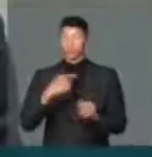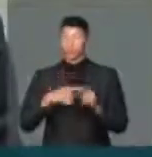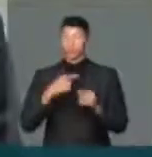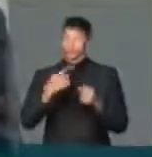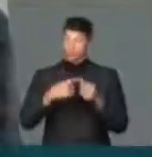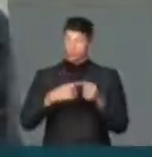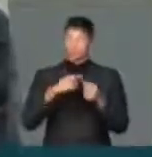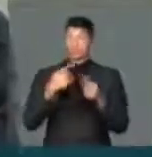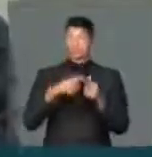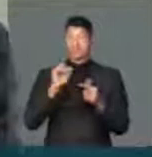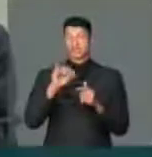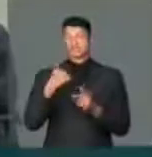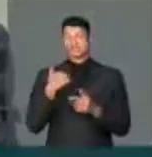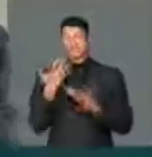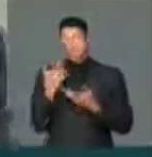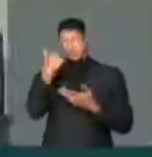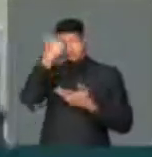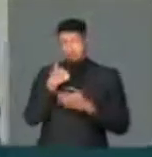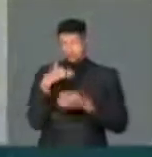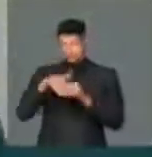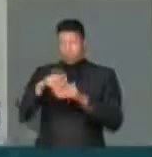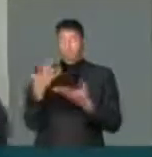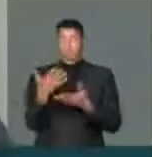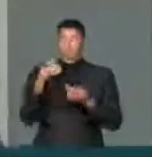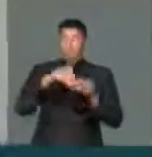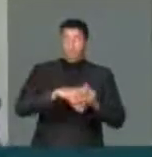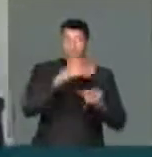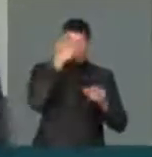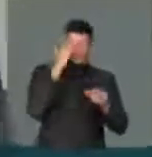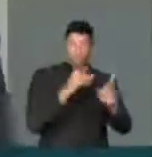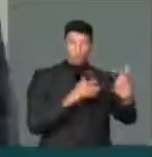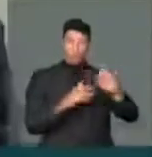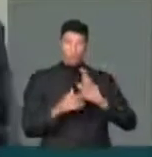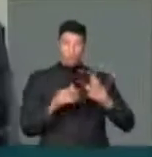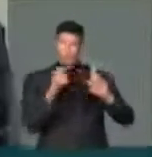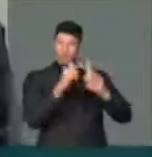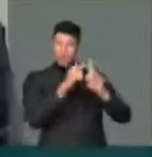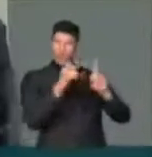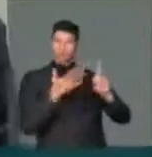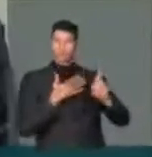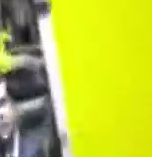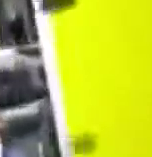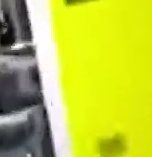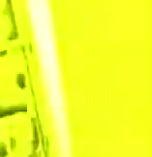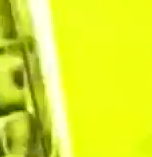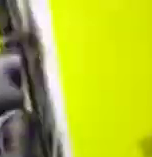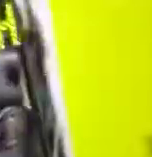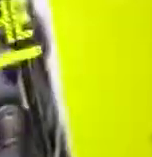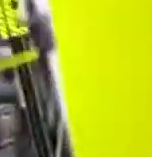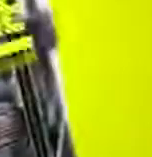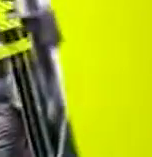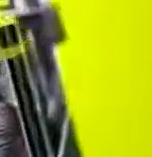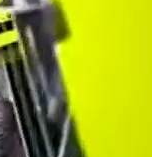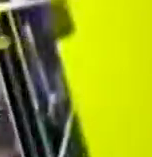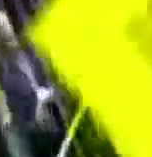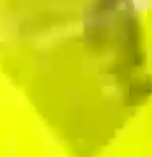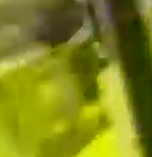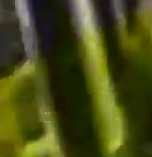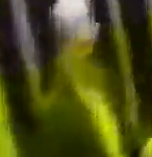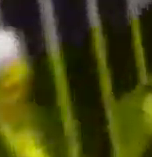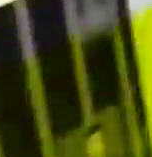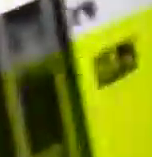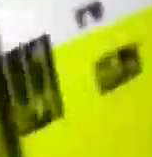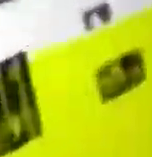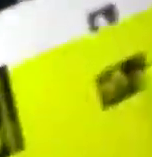se eu, eleitor, quero votar em alguém que represente o meu bairro, a minha região, que não que sejam